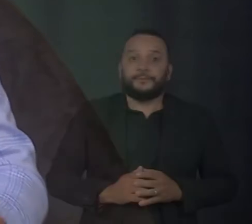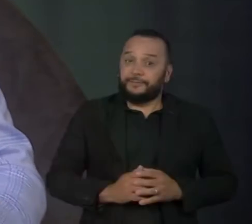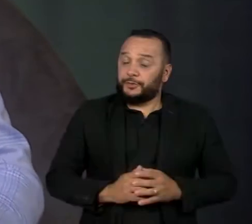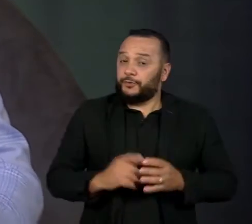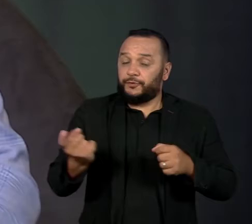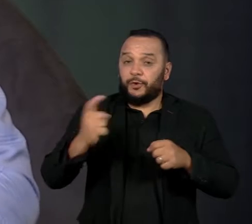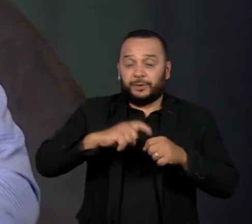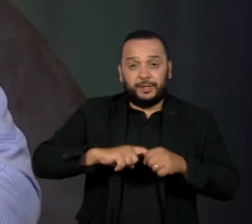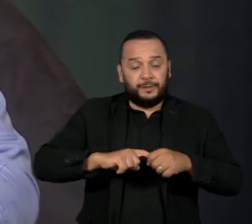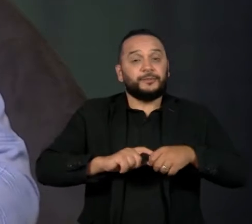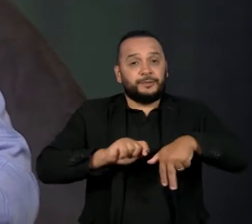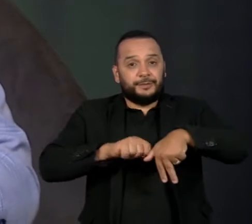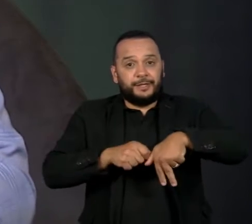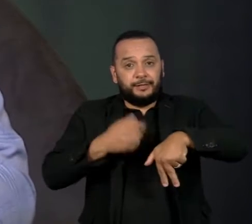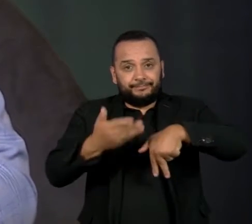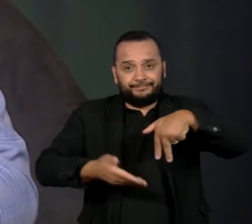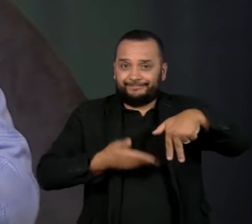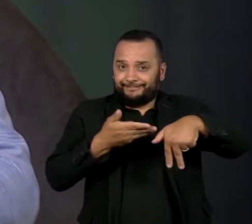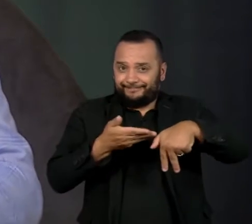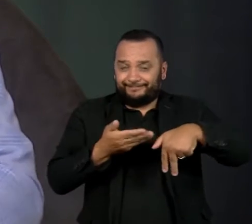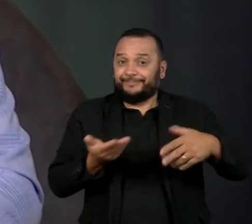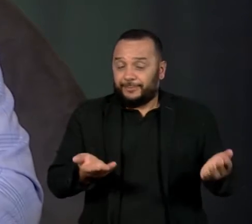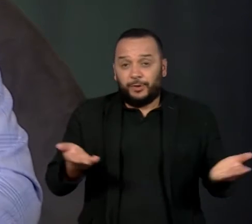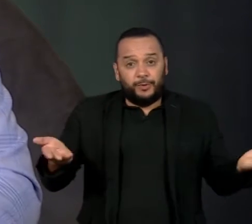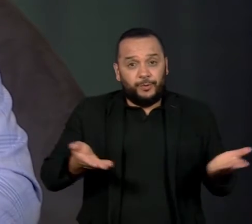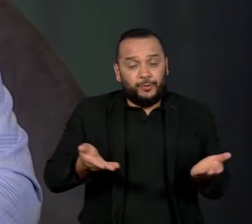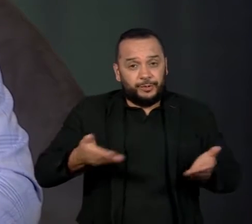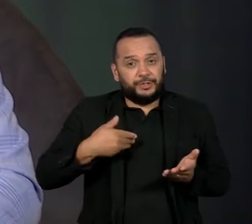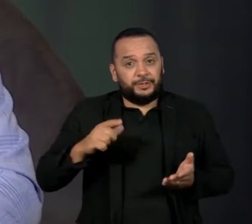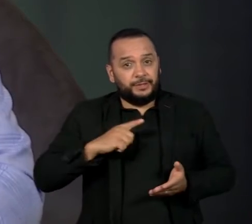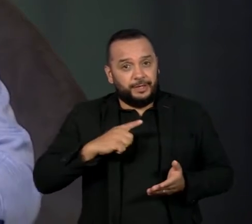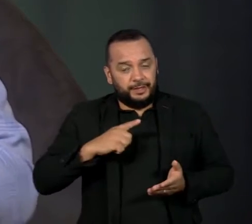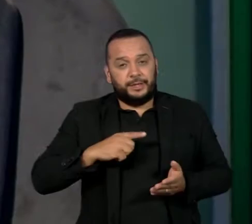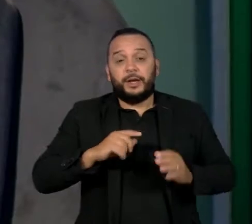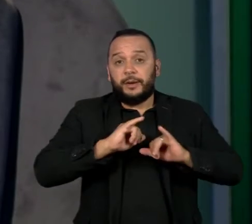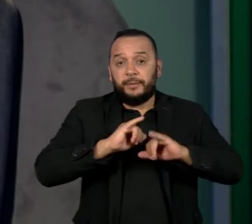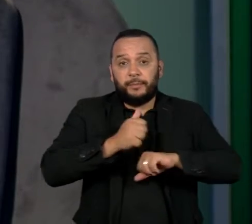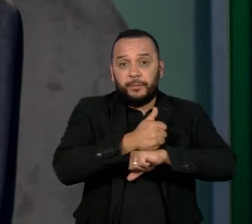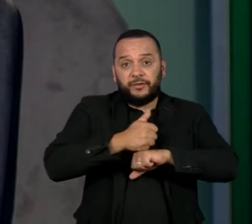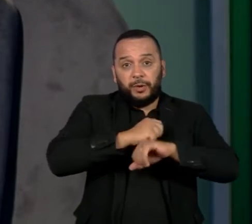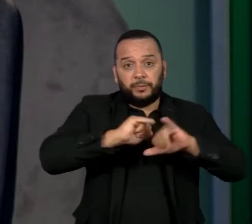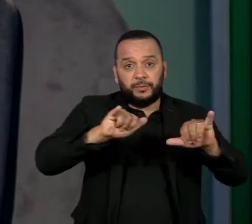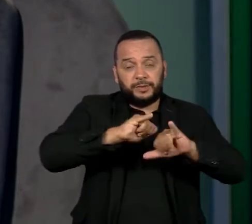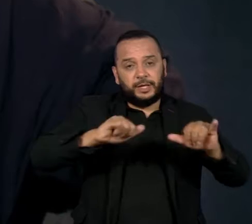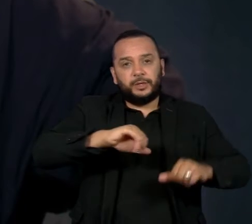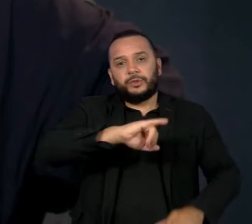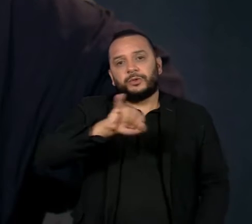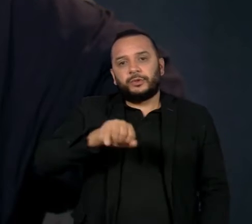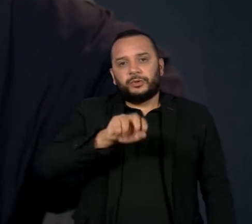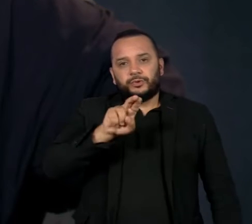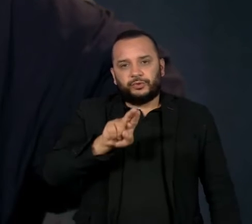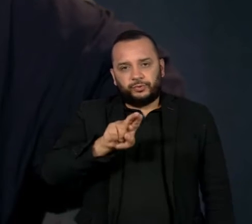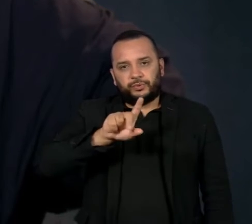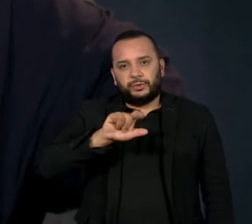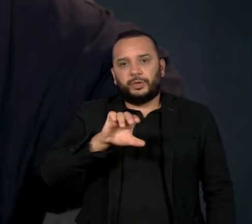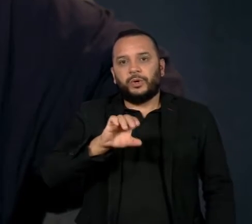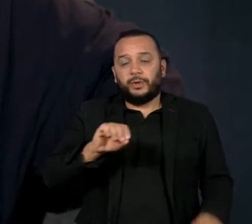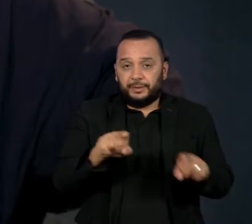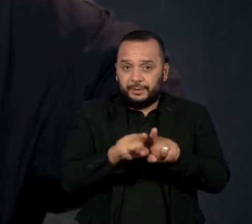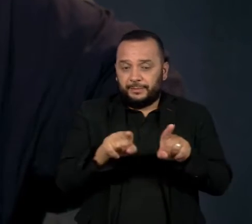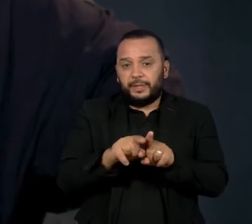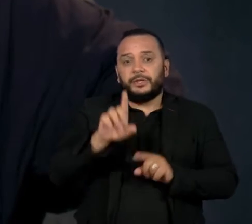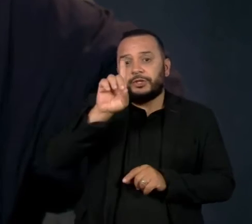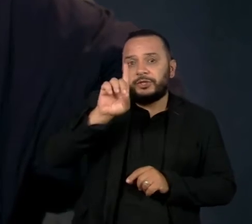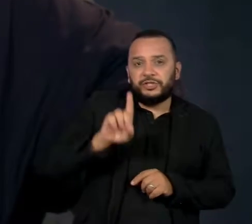Já estamos de volta com o nosso programa Negros em Foco. Hoje eu estou recebendo o publicitário Júlio Beltrão e o diretor criativo Kevin